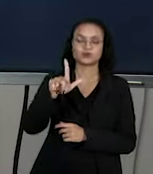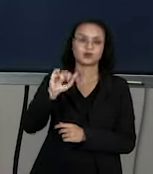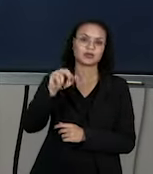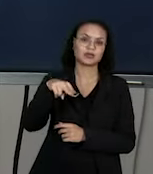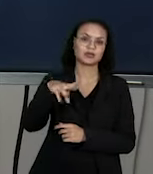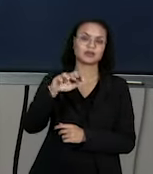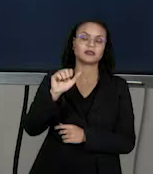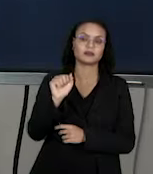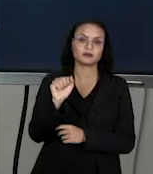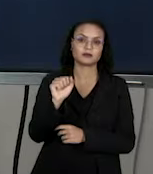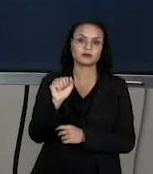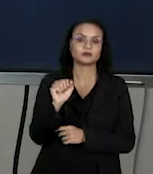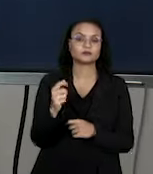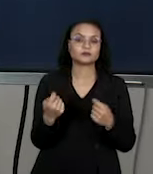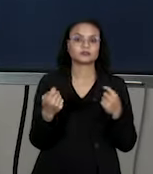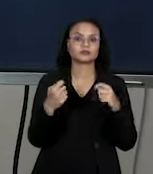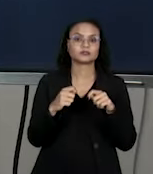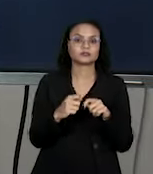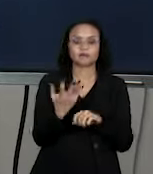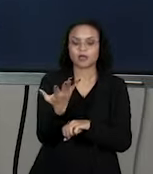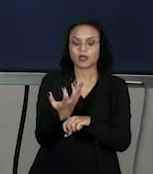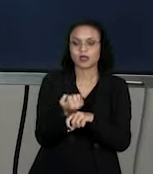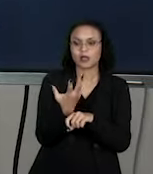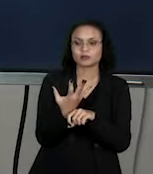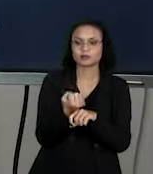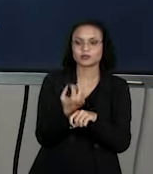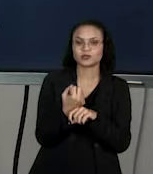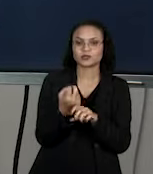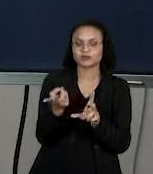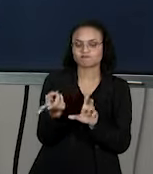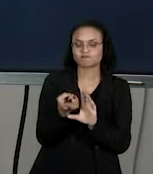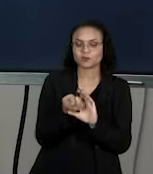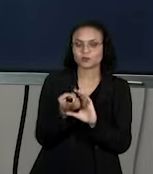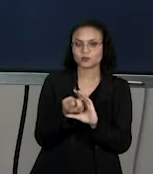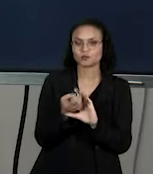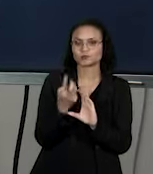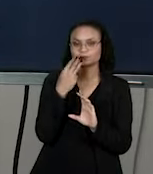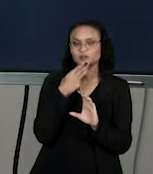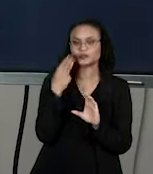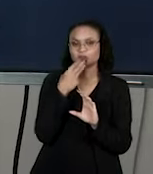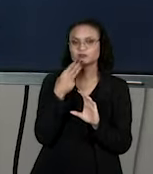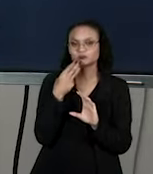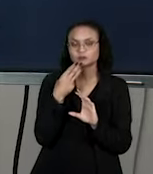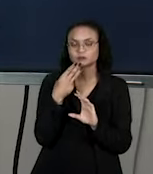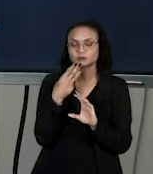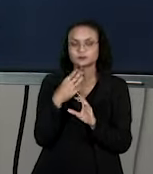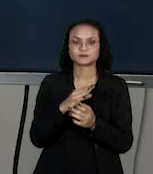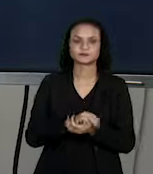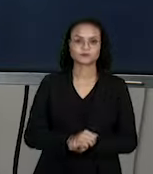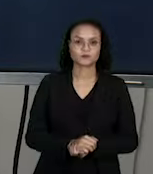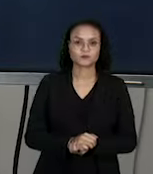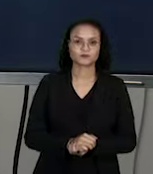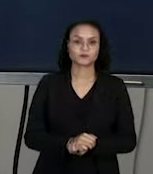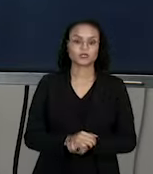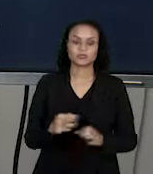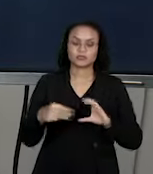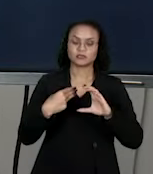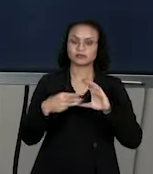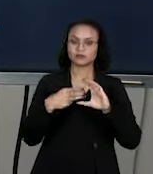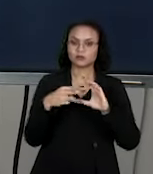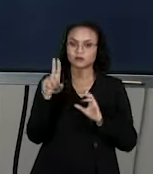e armazená-la e tirar esse açúcar do sangue, ser utilizado então pelas suas